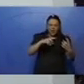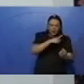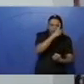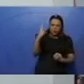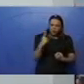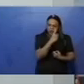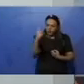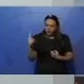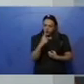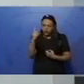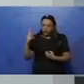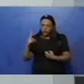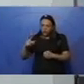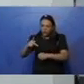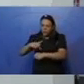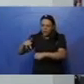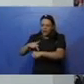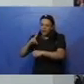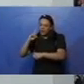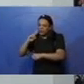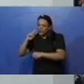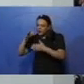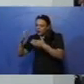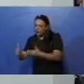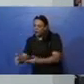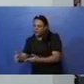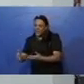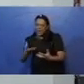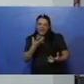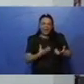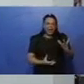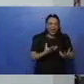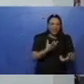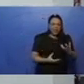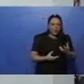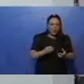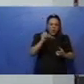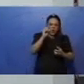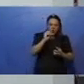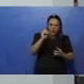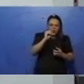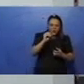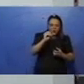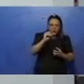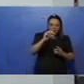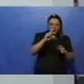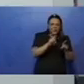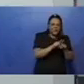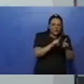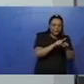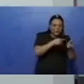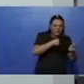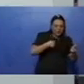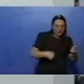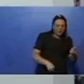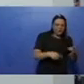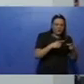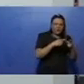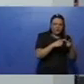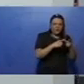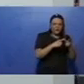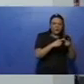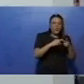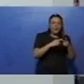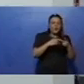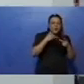de calor fustigaram o Oriente Médio e a Argentina. Secas e calor intenso alimentaram incêndios florestais inauditos em